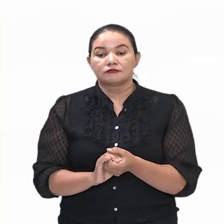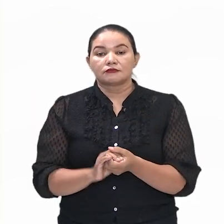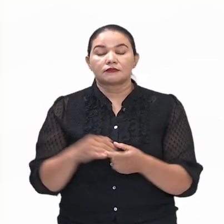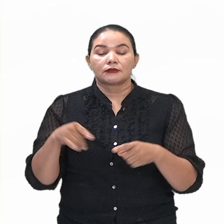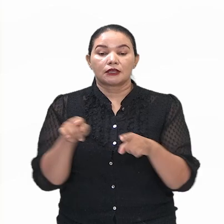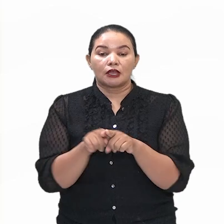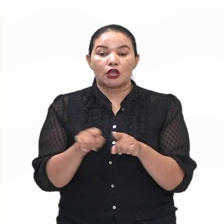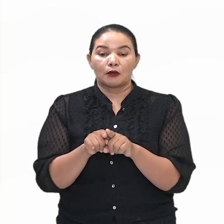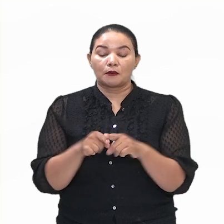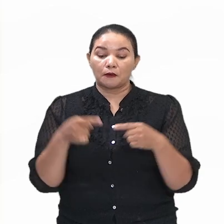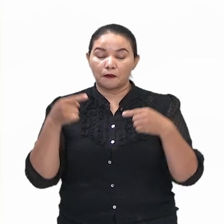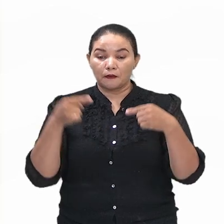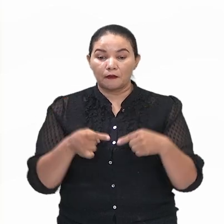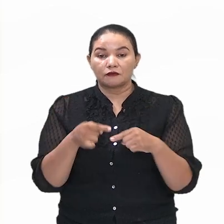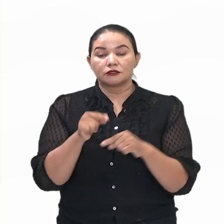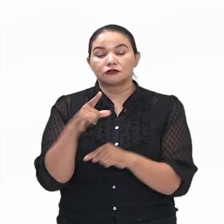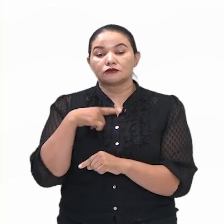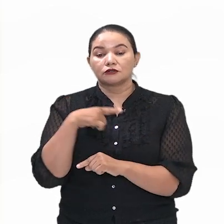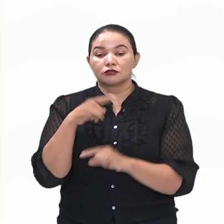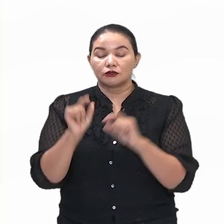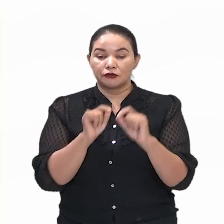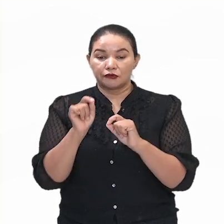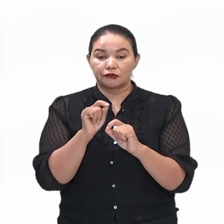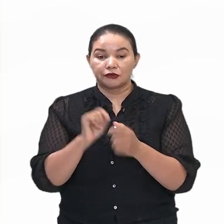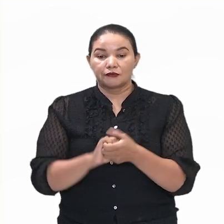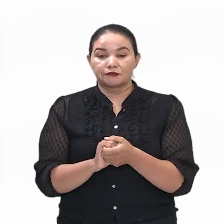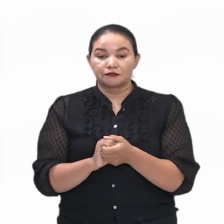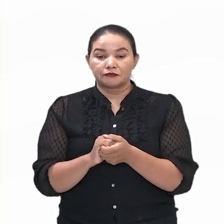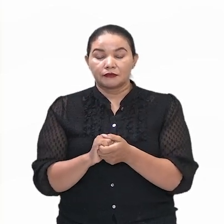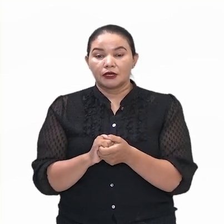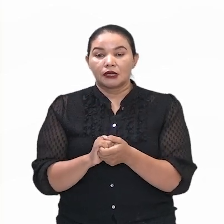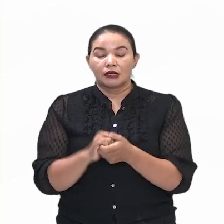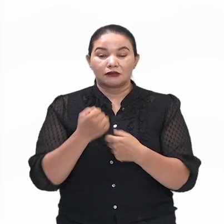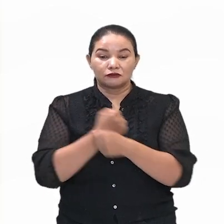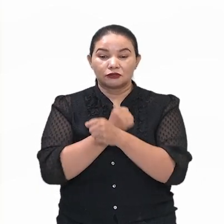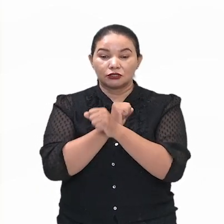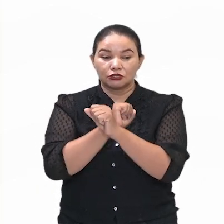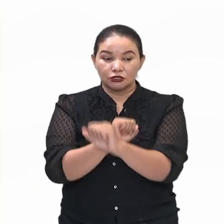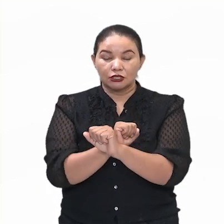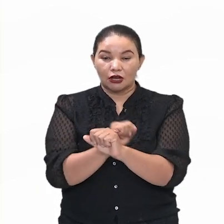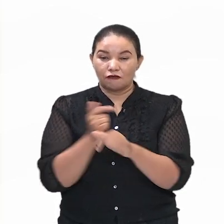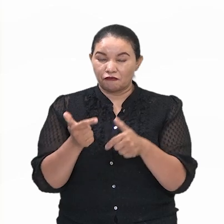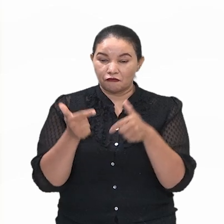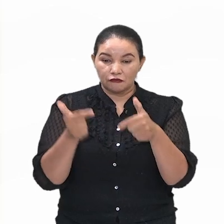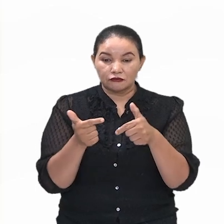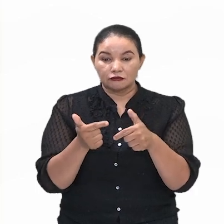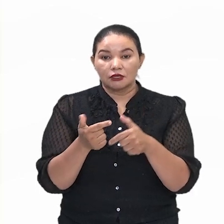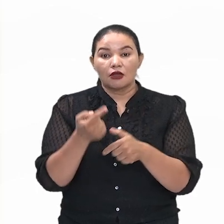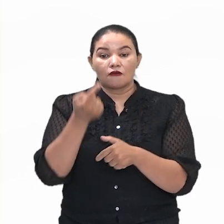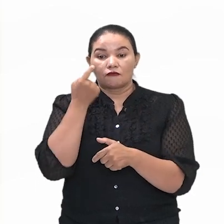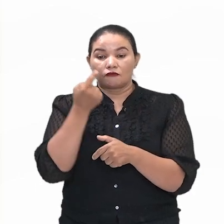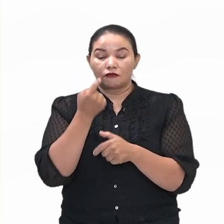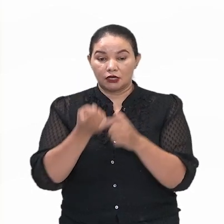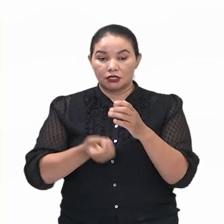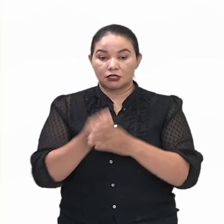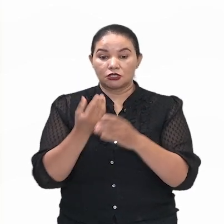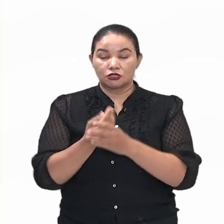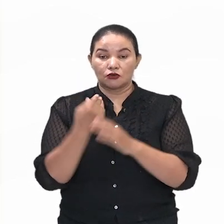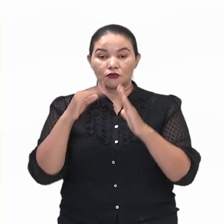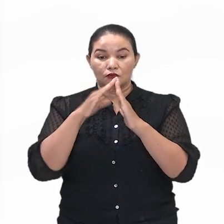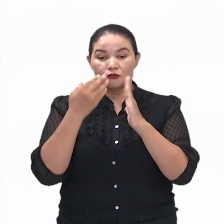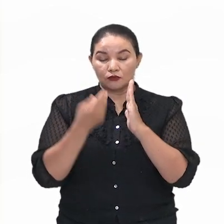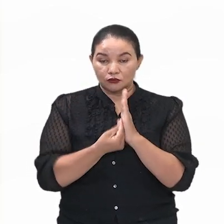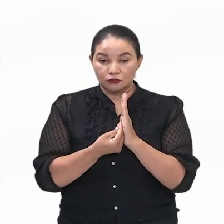conflitos, a resistência à escravidão. E aí vamos ver a formação de quilombos. O que eram